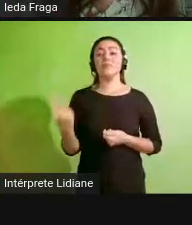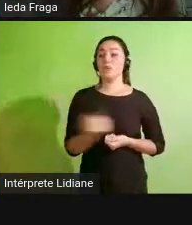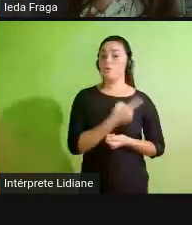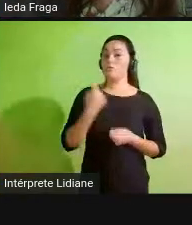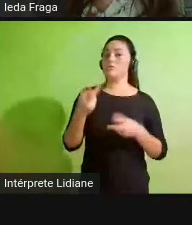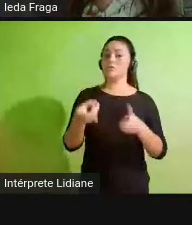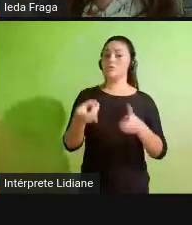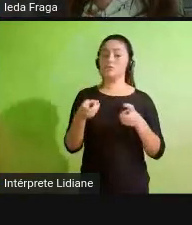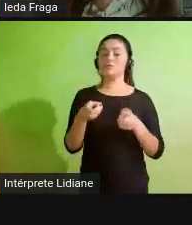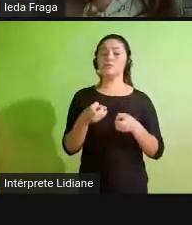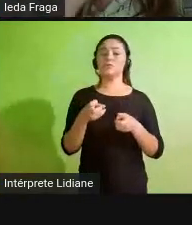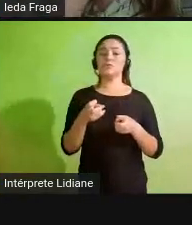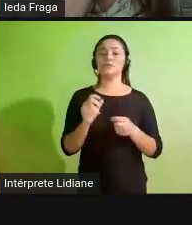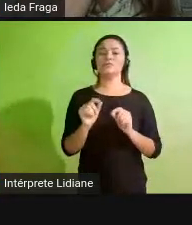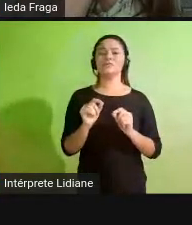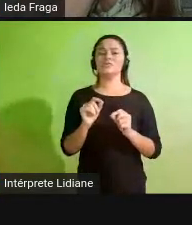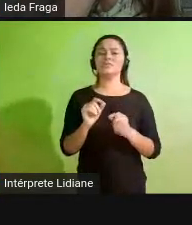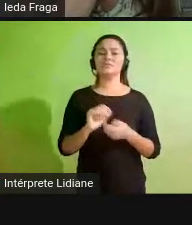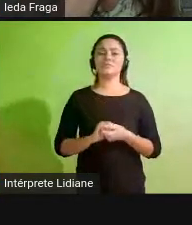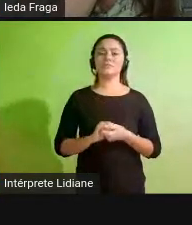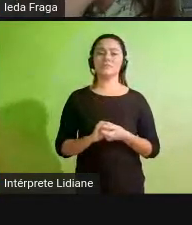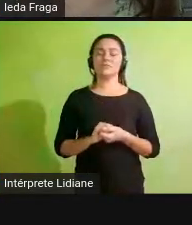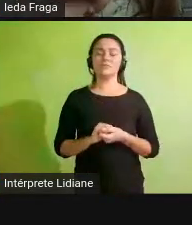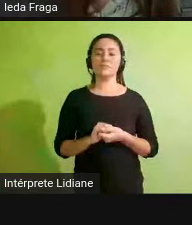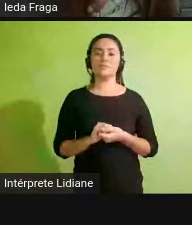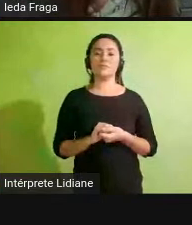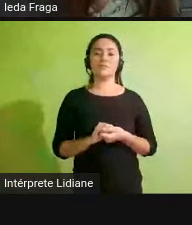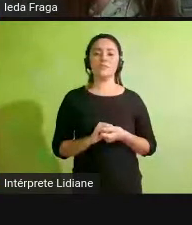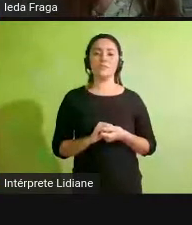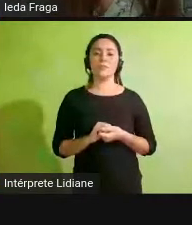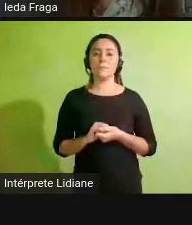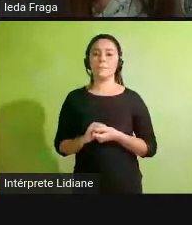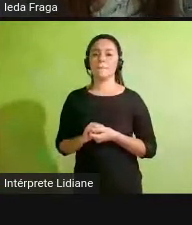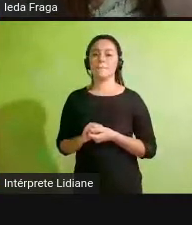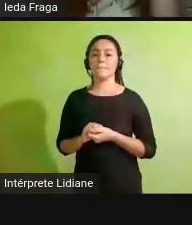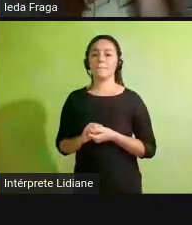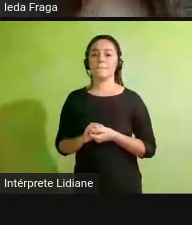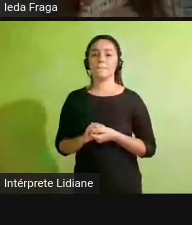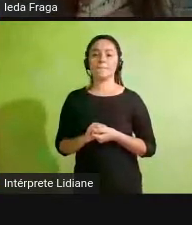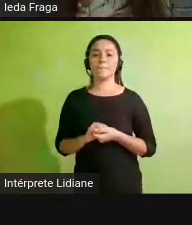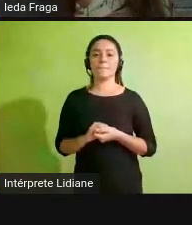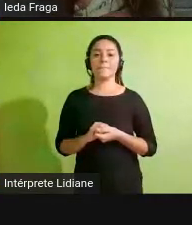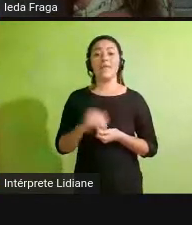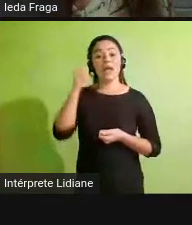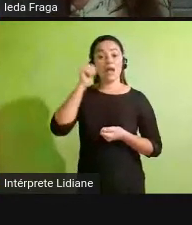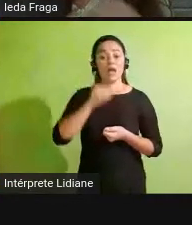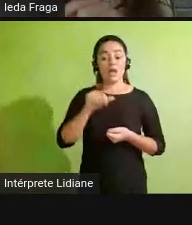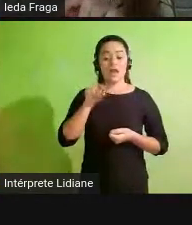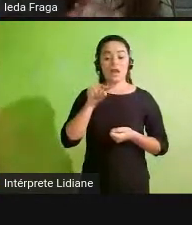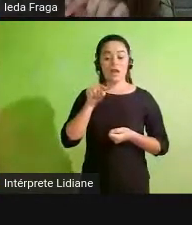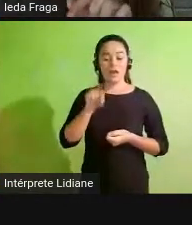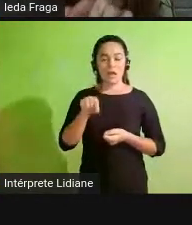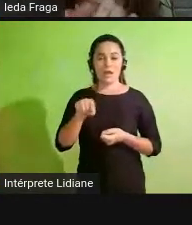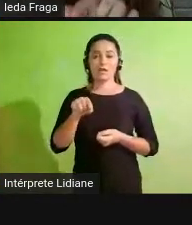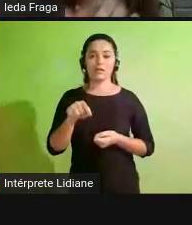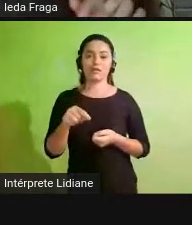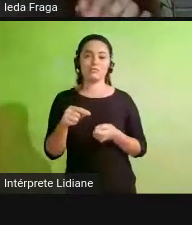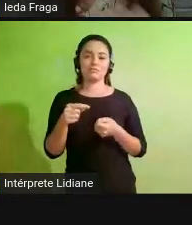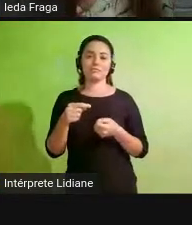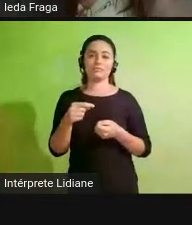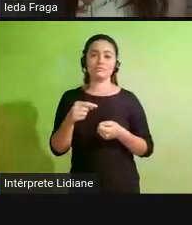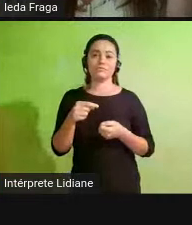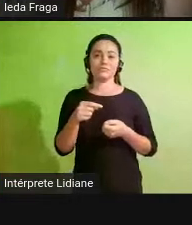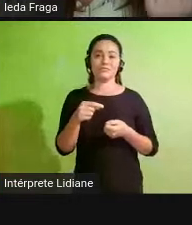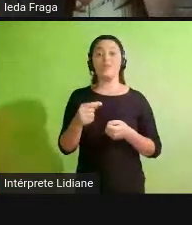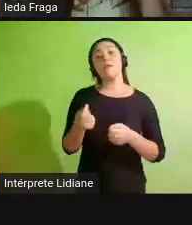Nesse caso, essas opções irão levar, por exemplo, para essa outra parte aqui do jogo. Só